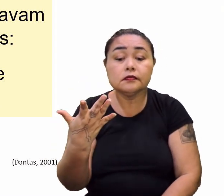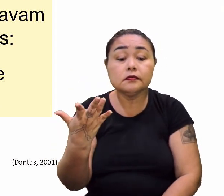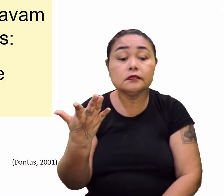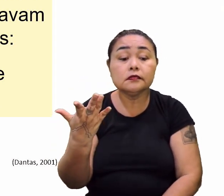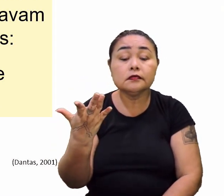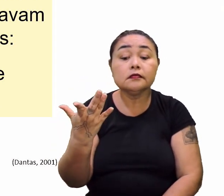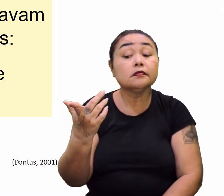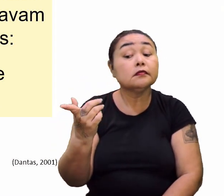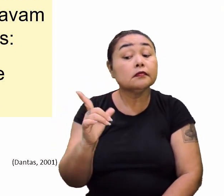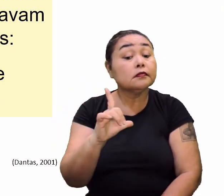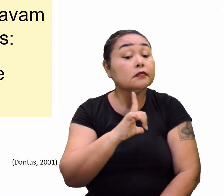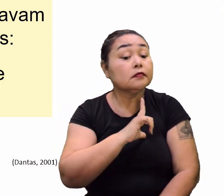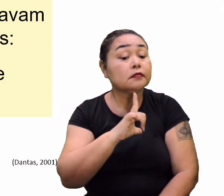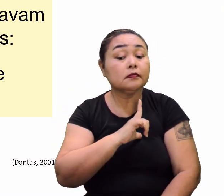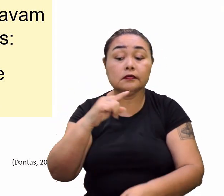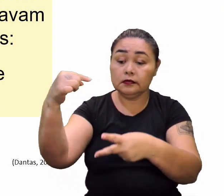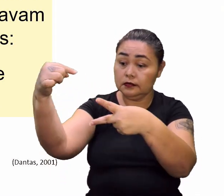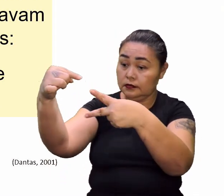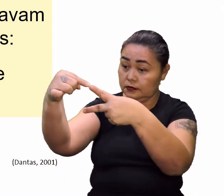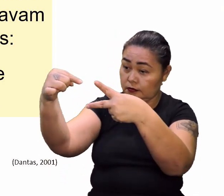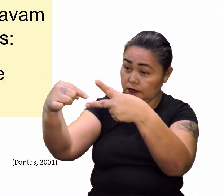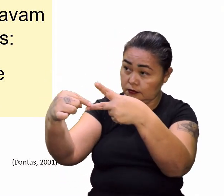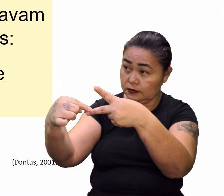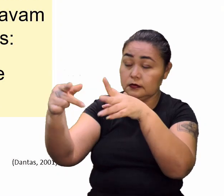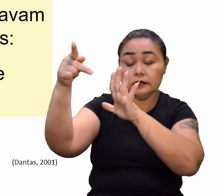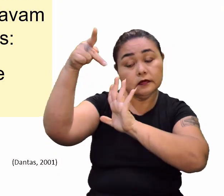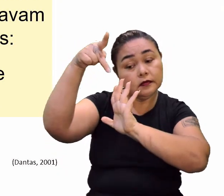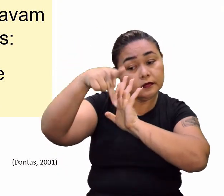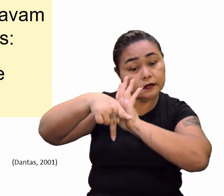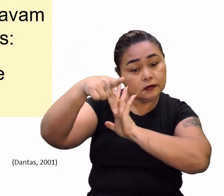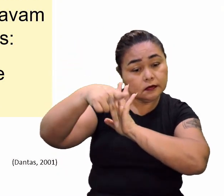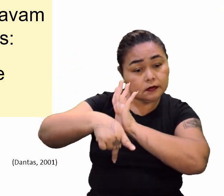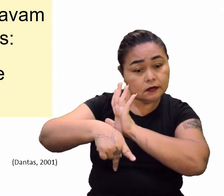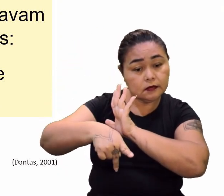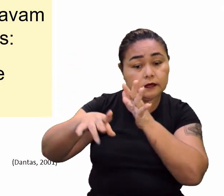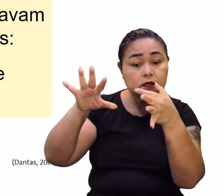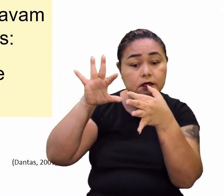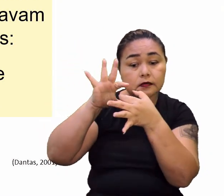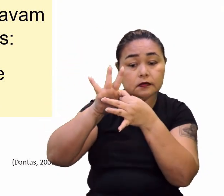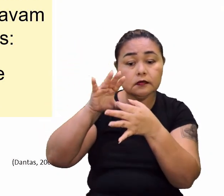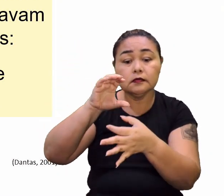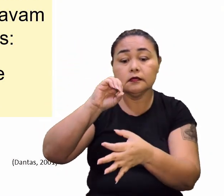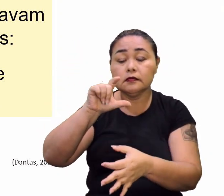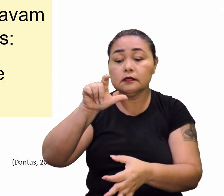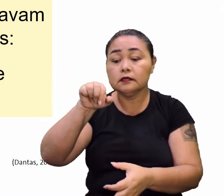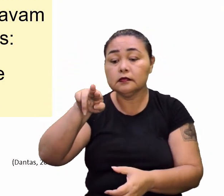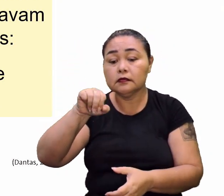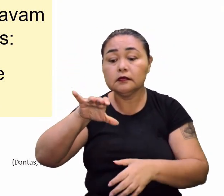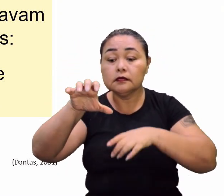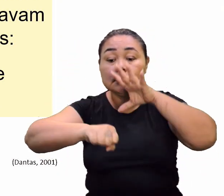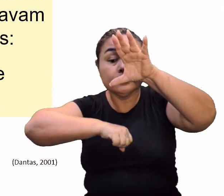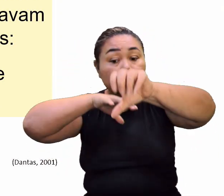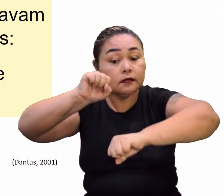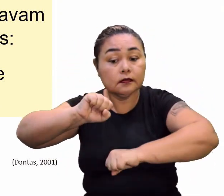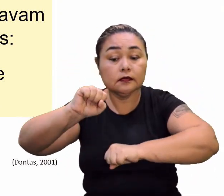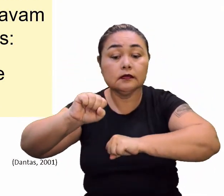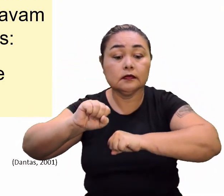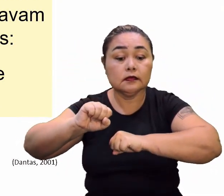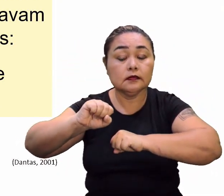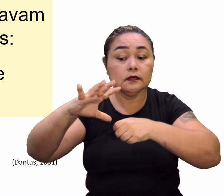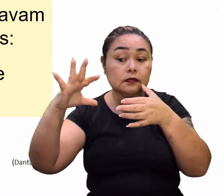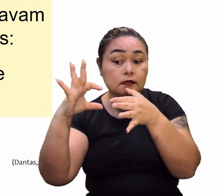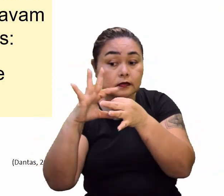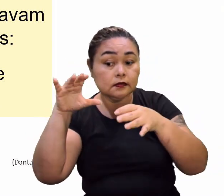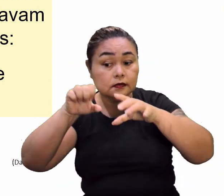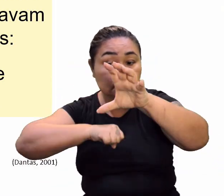vai ter dois grandes projetos. O projeto de integração de colonização, projeto integrado, né,